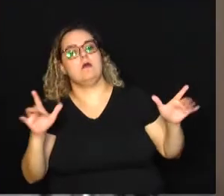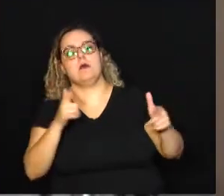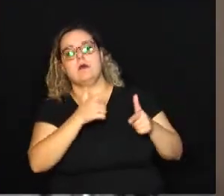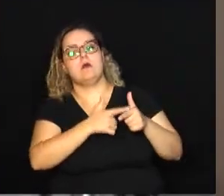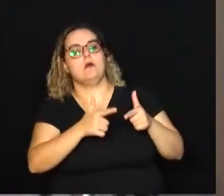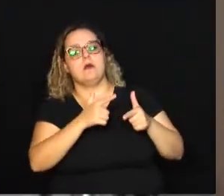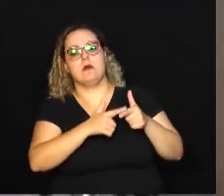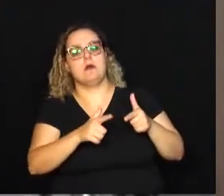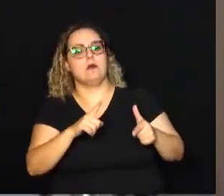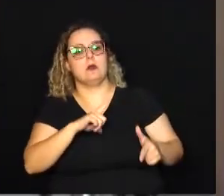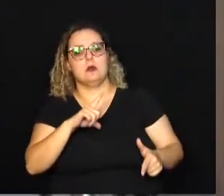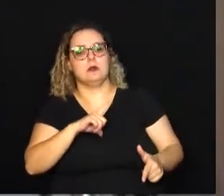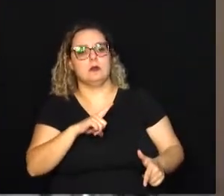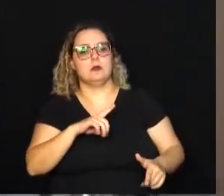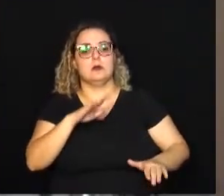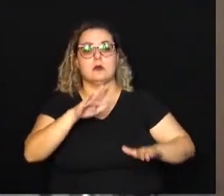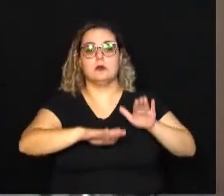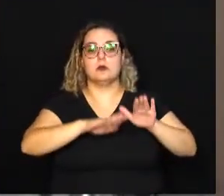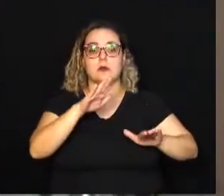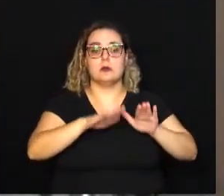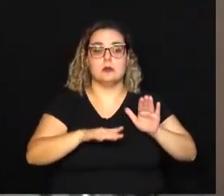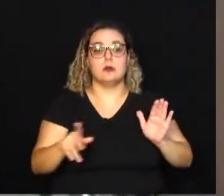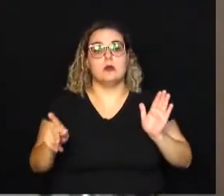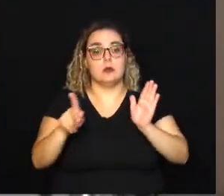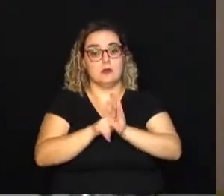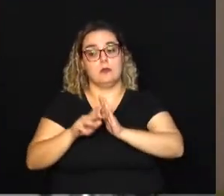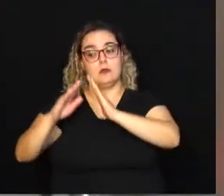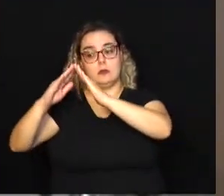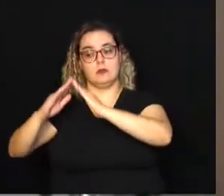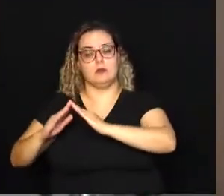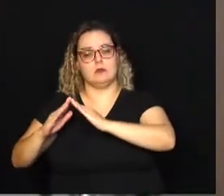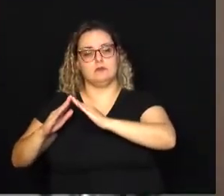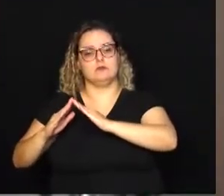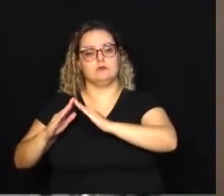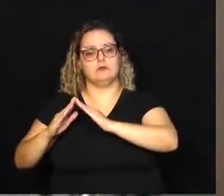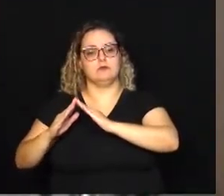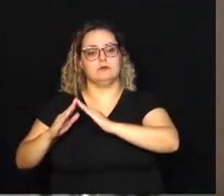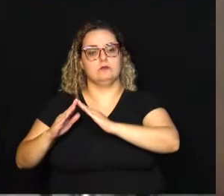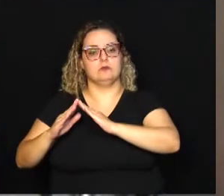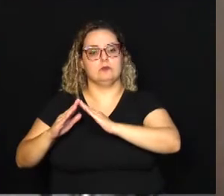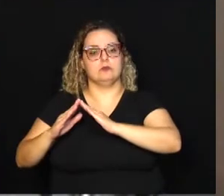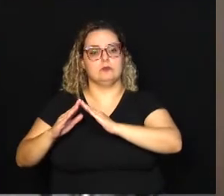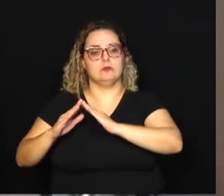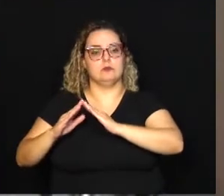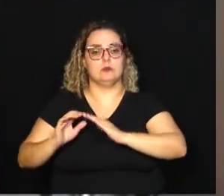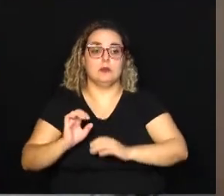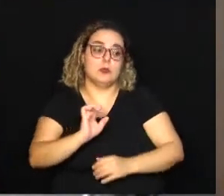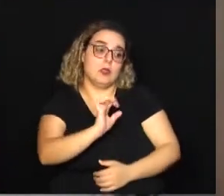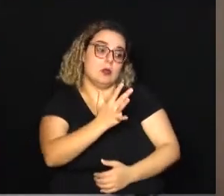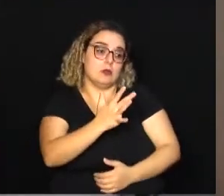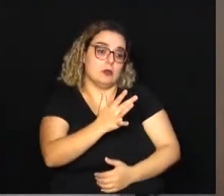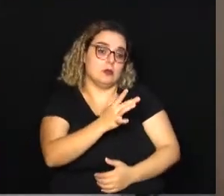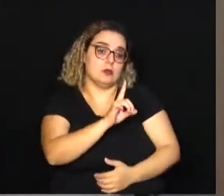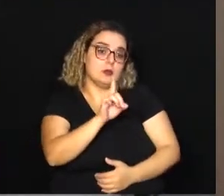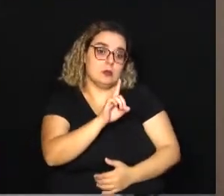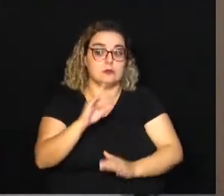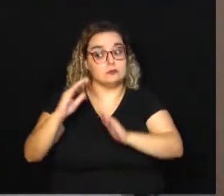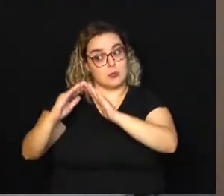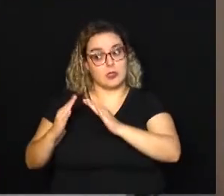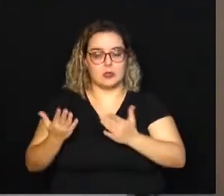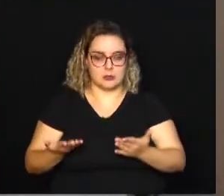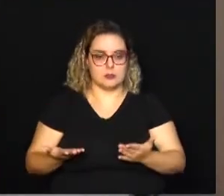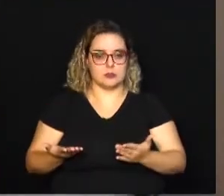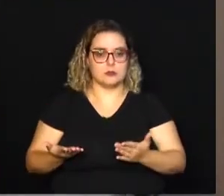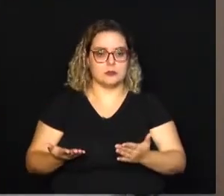que ela tem, muitas vezes que é da própria casa, e que não acontece porque ela não está na casa. Eu